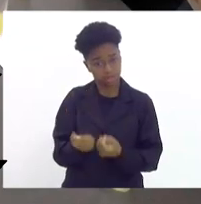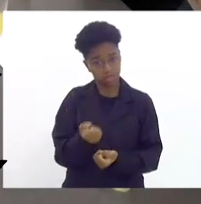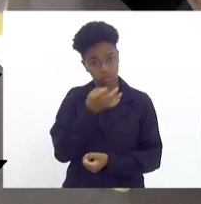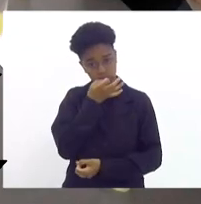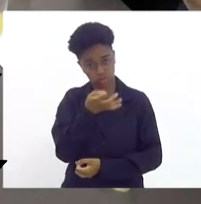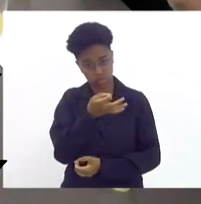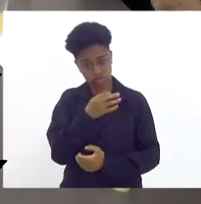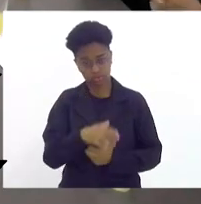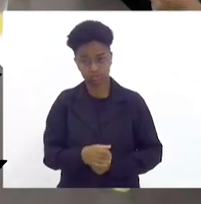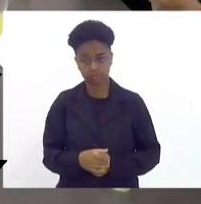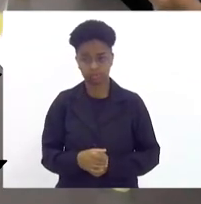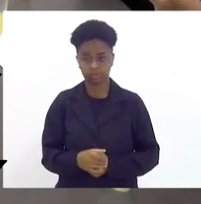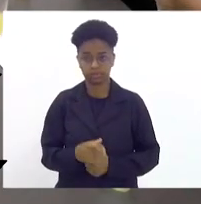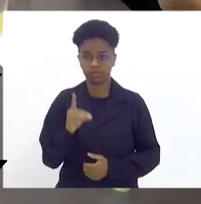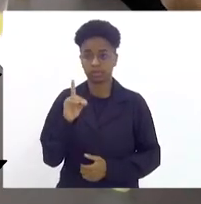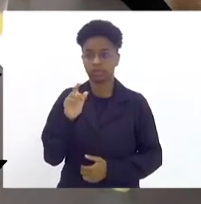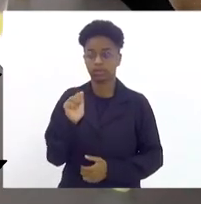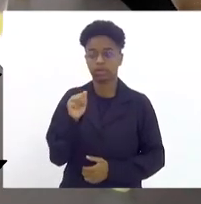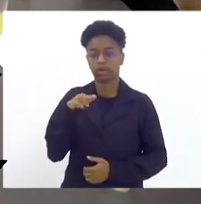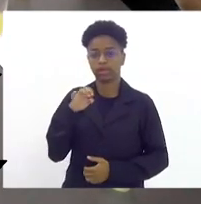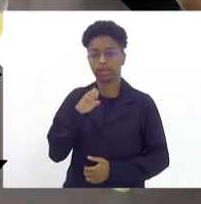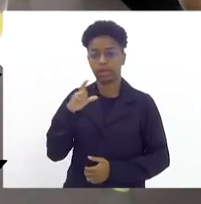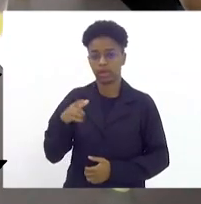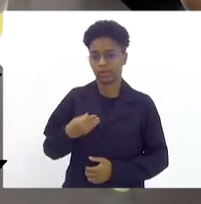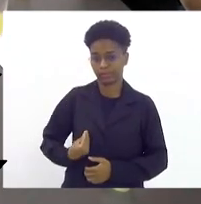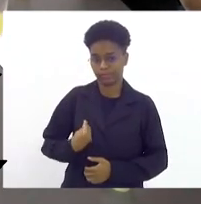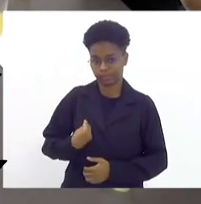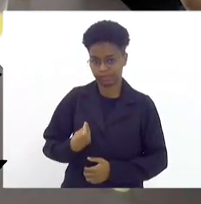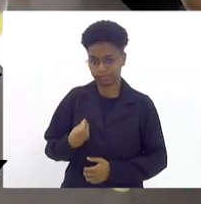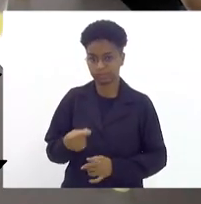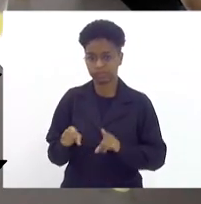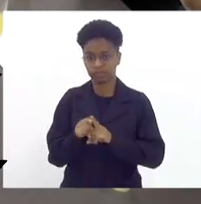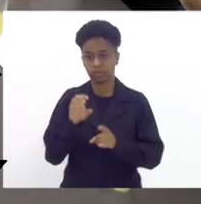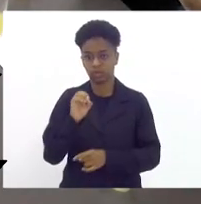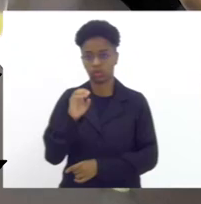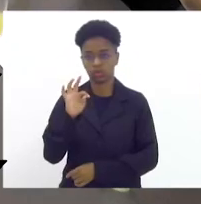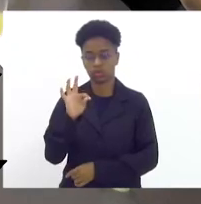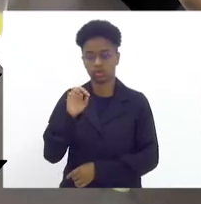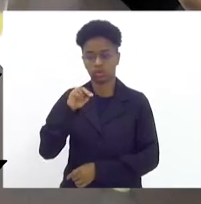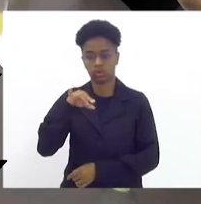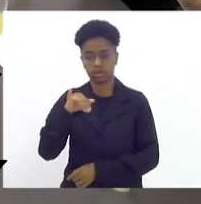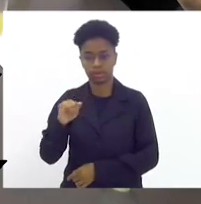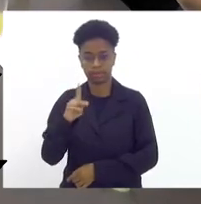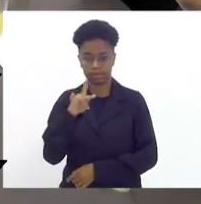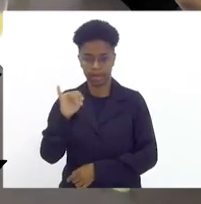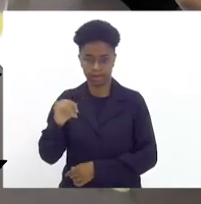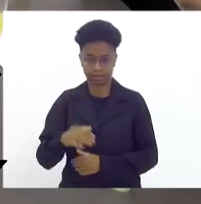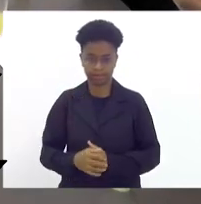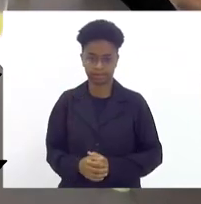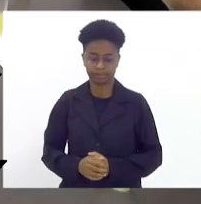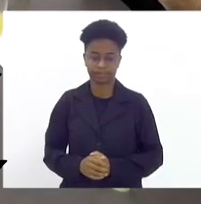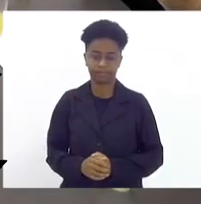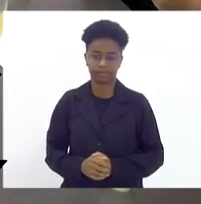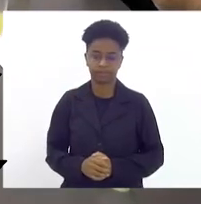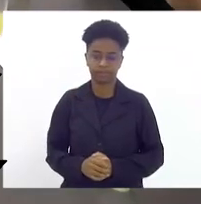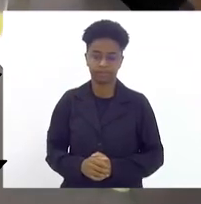sugestão. Deputado Daniel Librelon presente, deputado Tony de Paula Pai. Preciso.